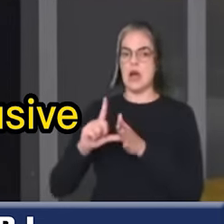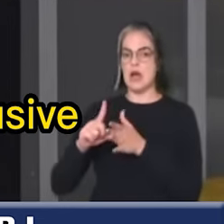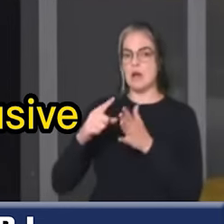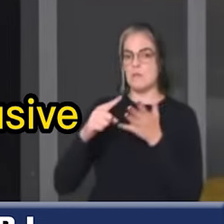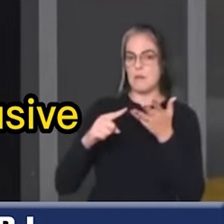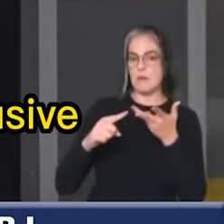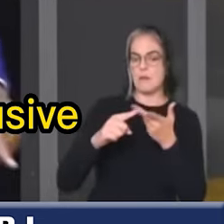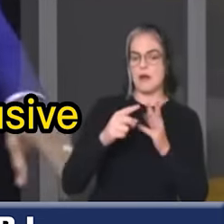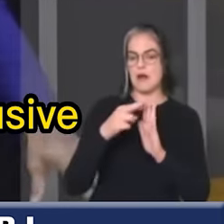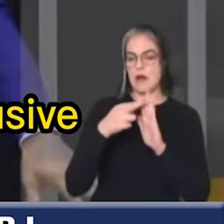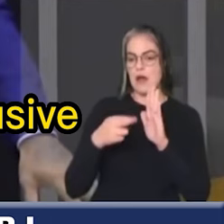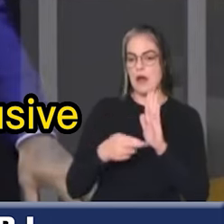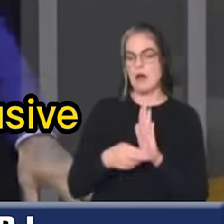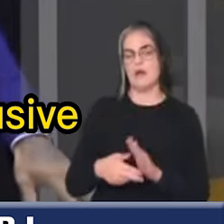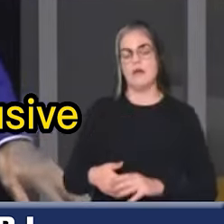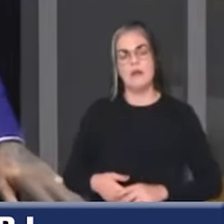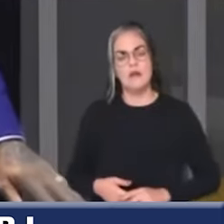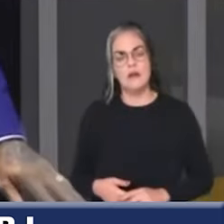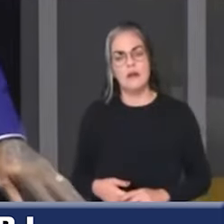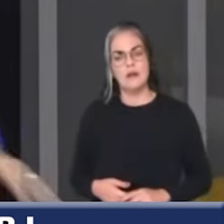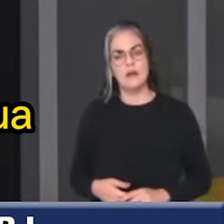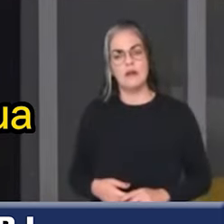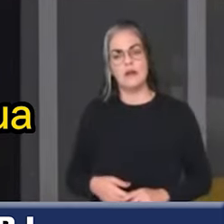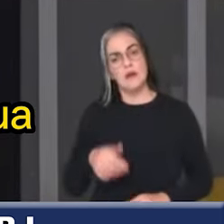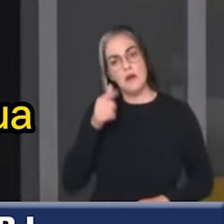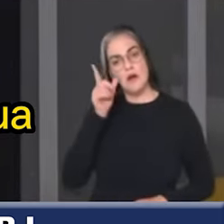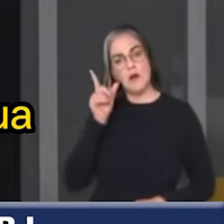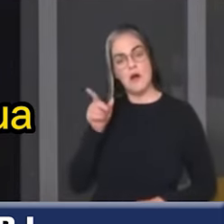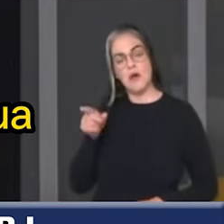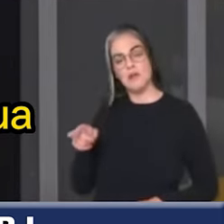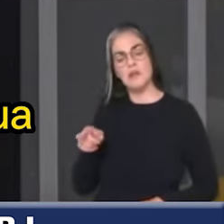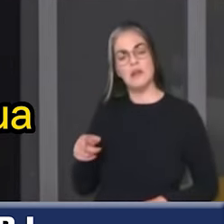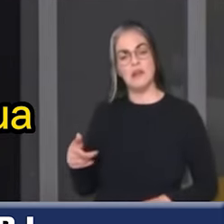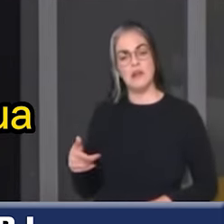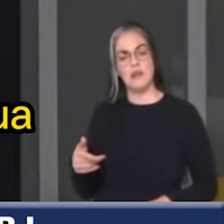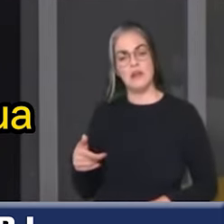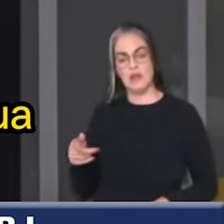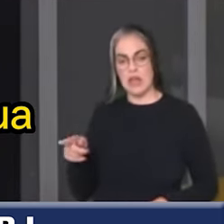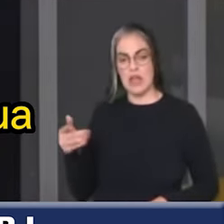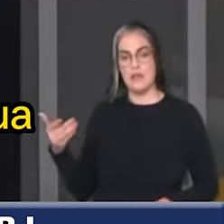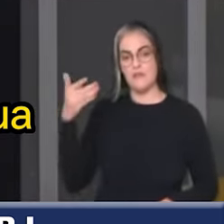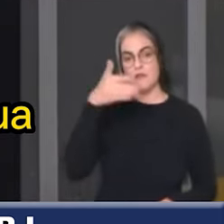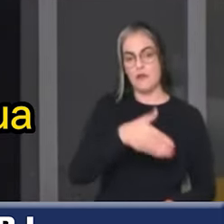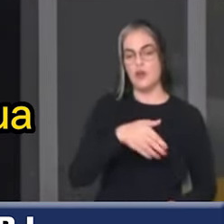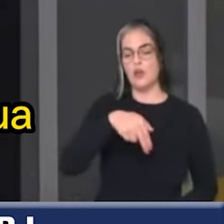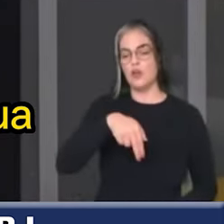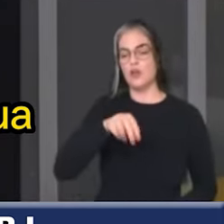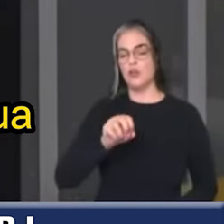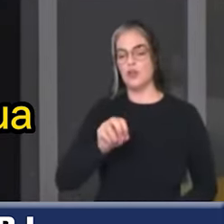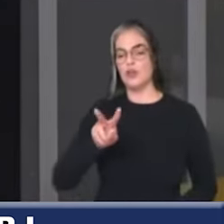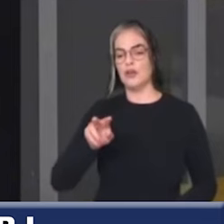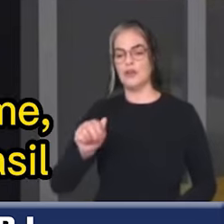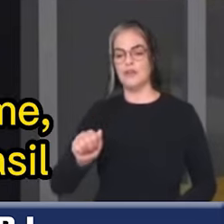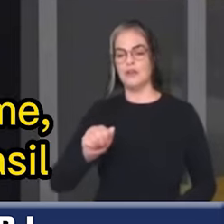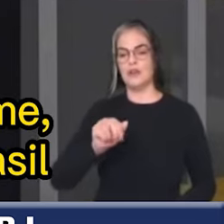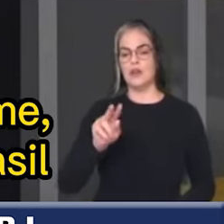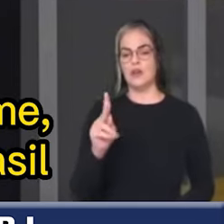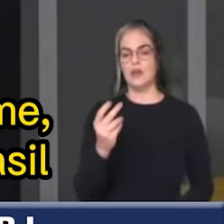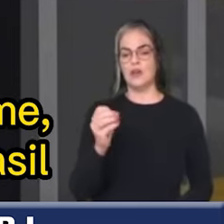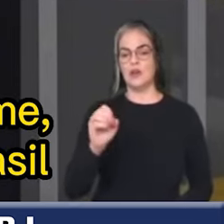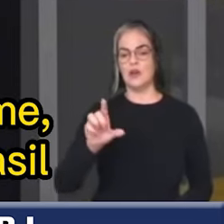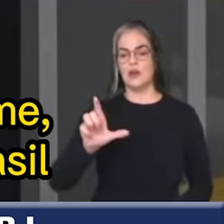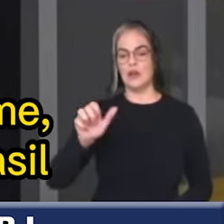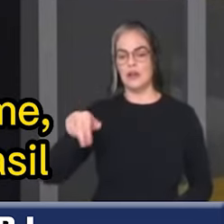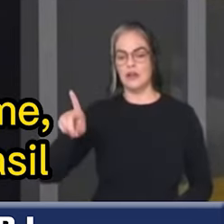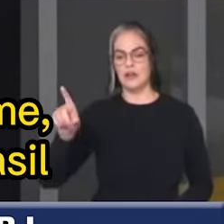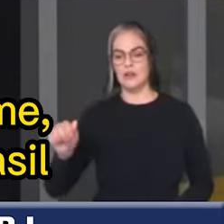barricadas, inclusive onde Flávio Dino foi? Ele foi na Nova Holanda, Rua Teixeira Ribeiro, em frente ao